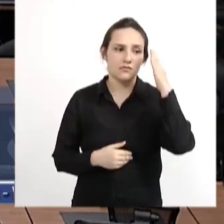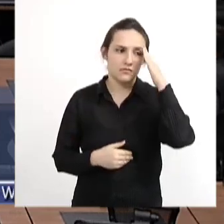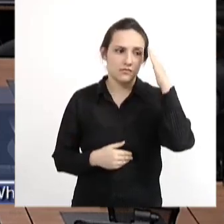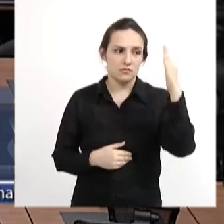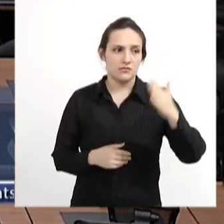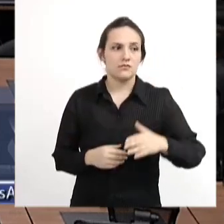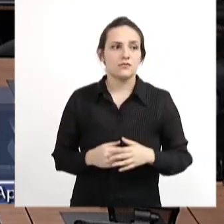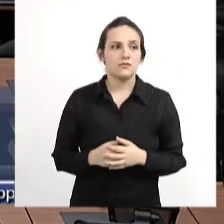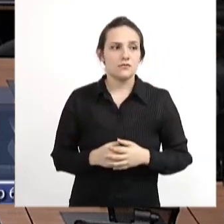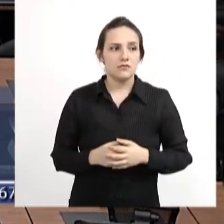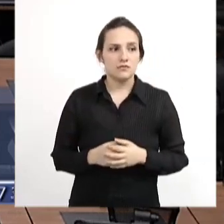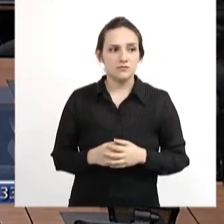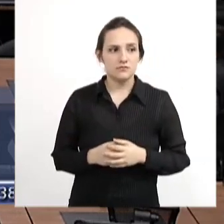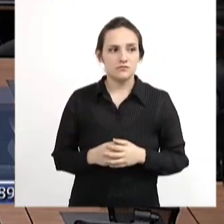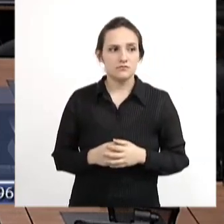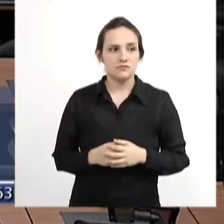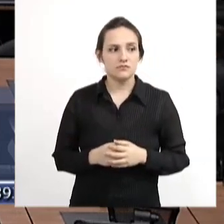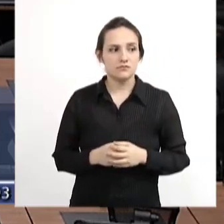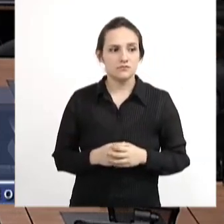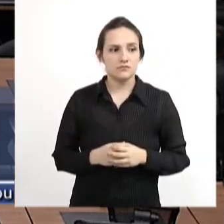ser estudioso.